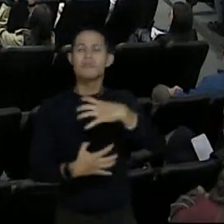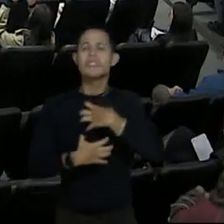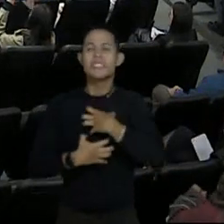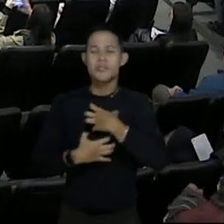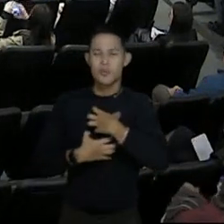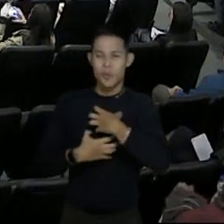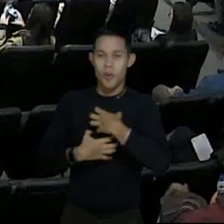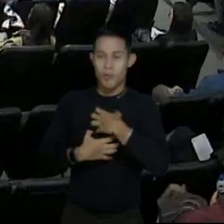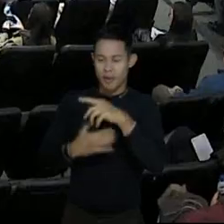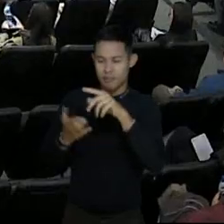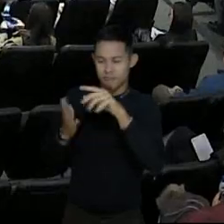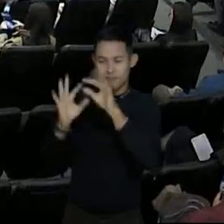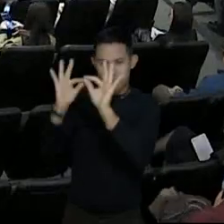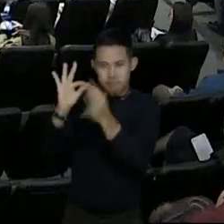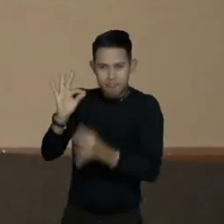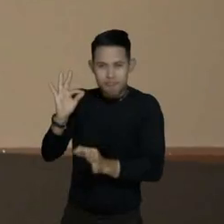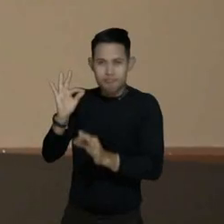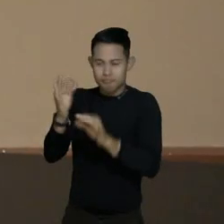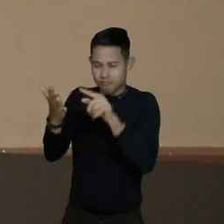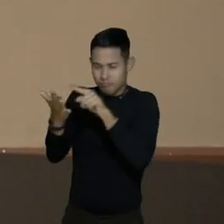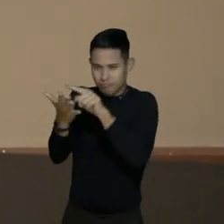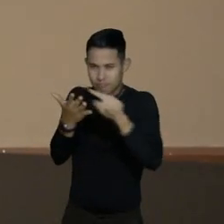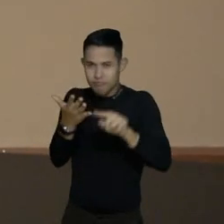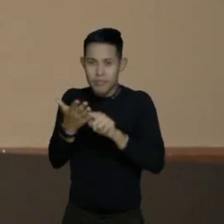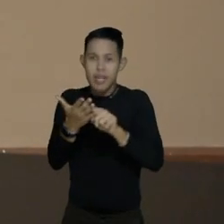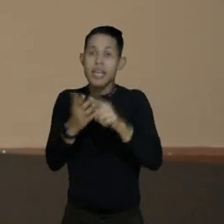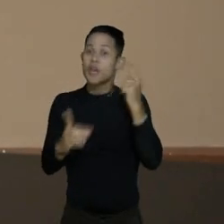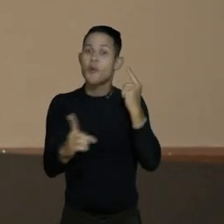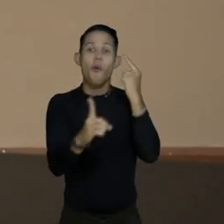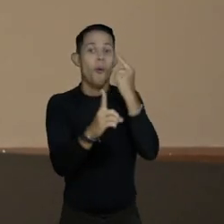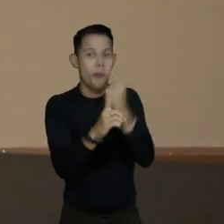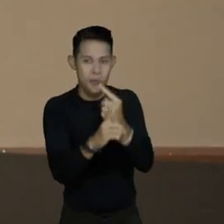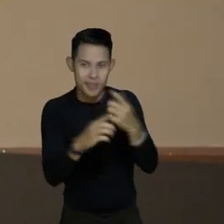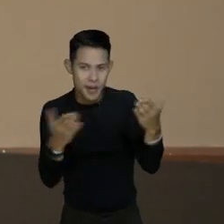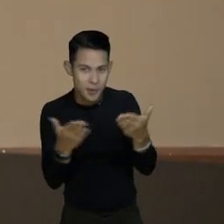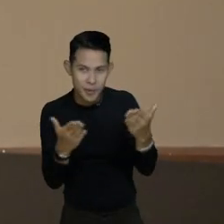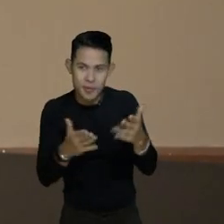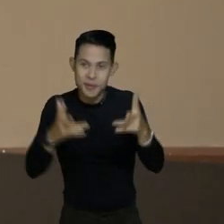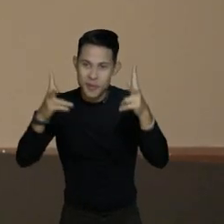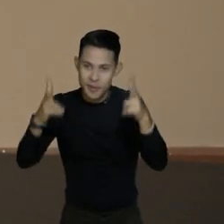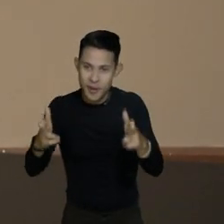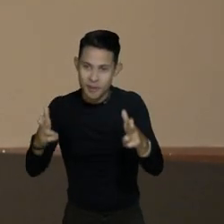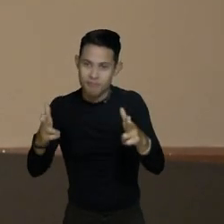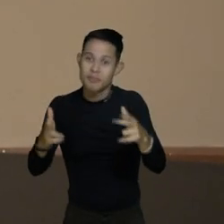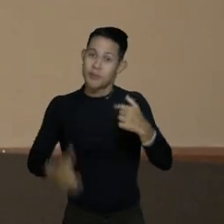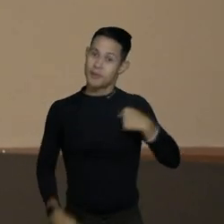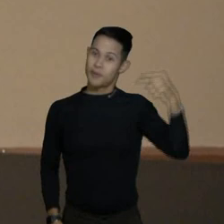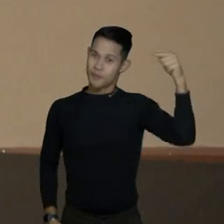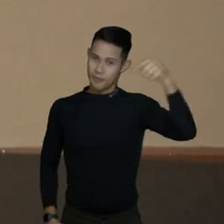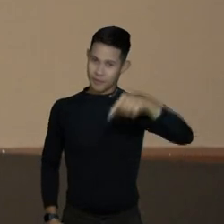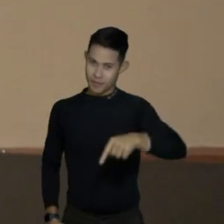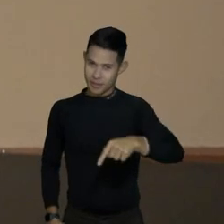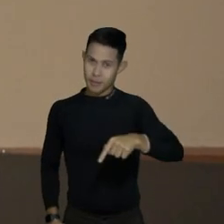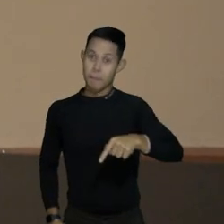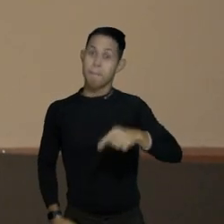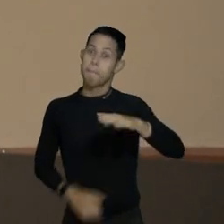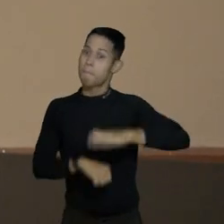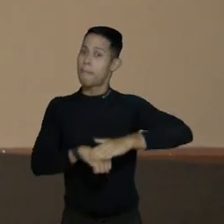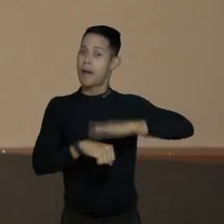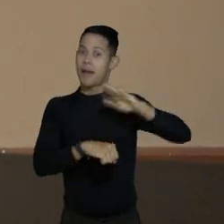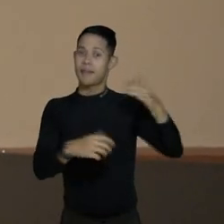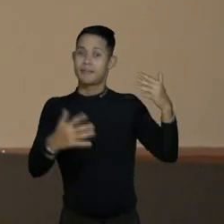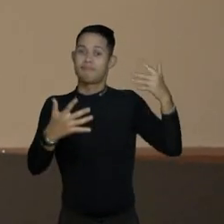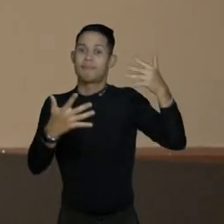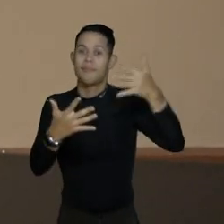a gente encontra agora né então isso é super interessante e também tô aqui para falar então há mais de 130 anos foi descoberto